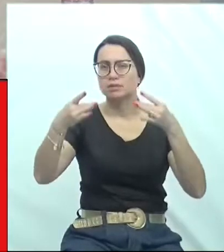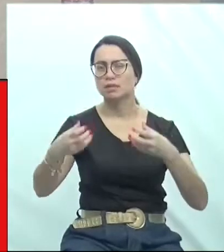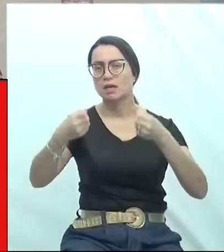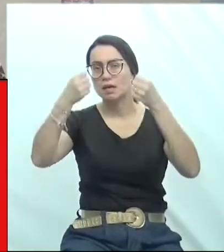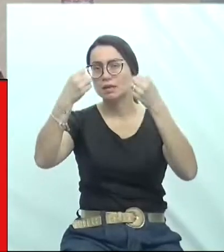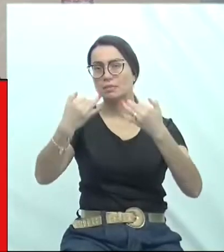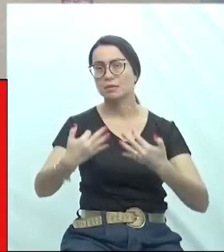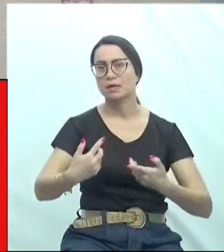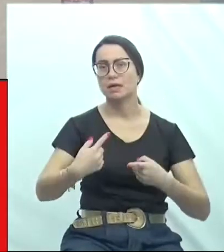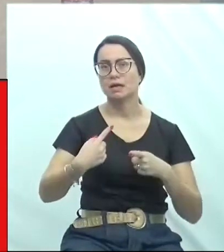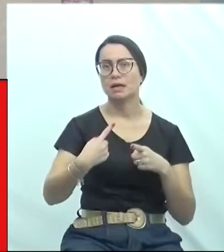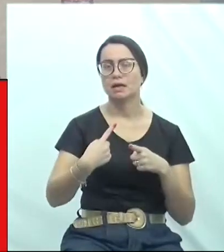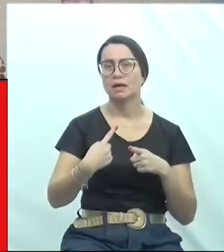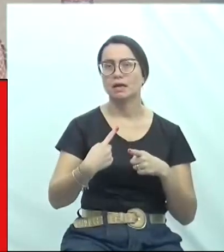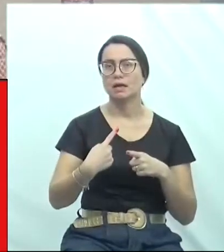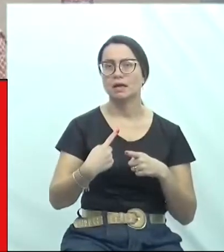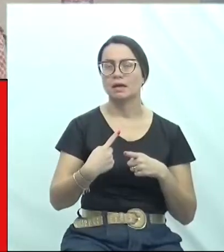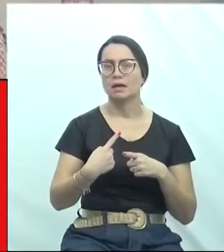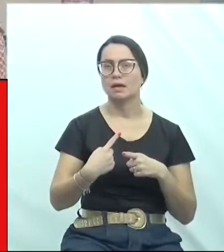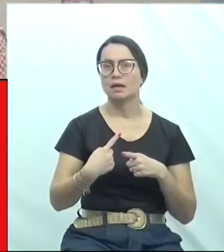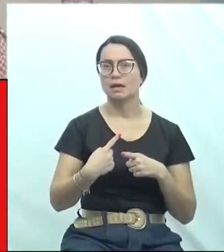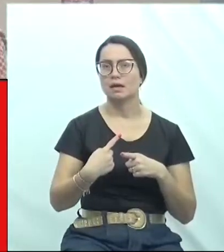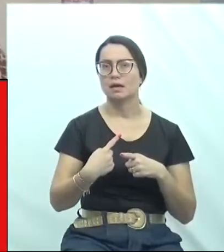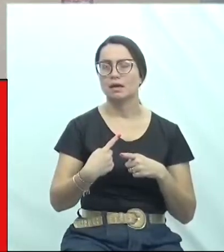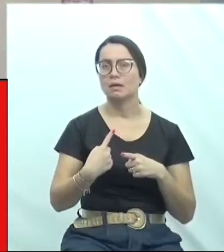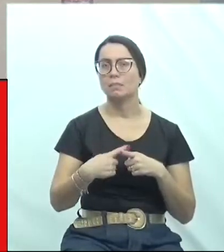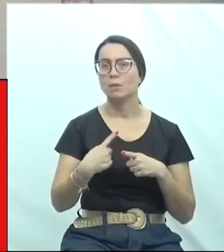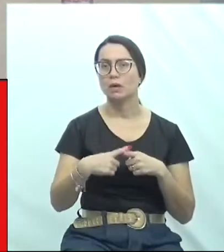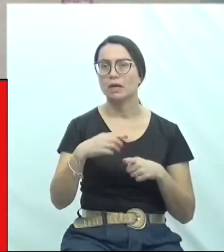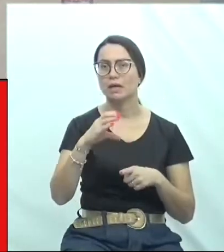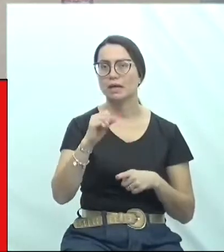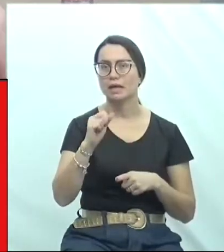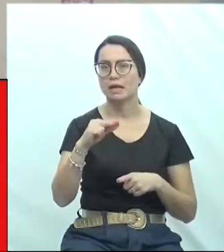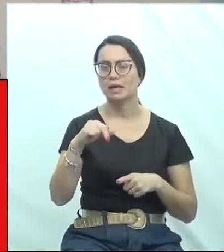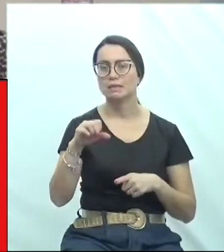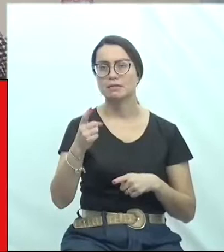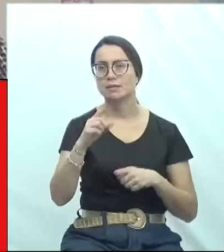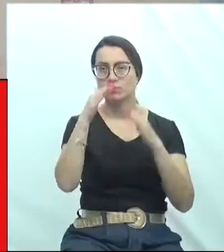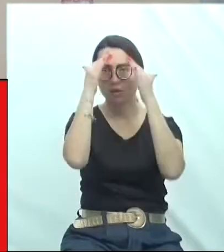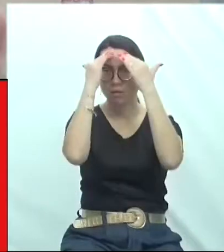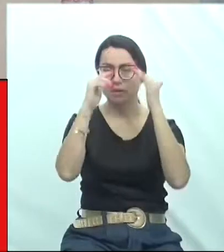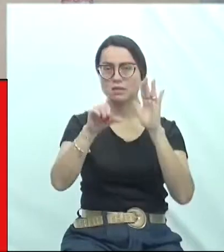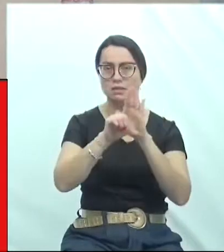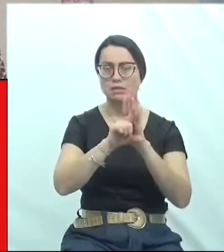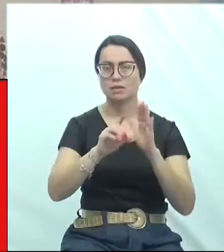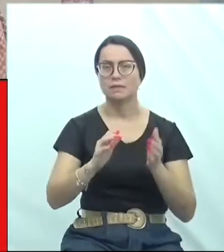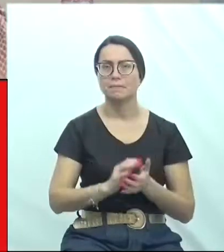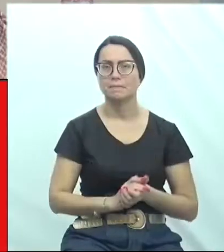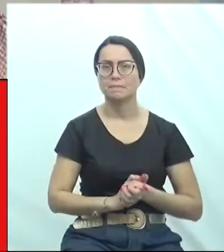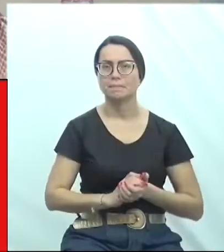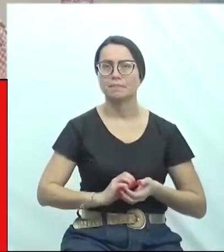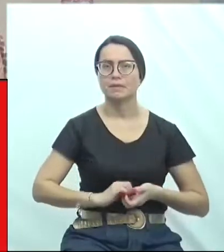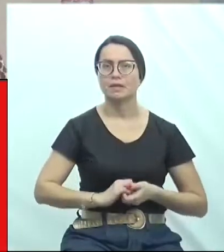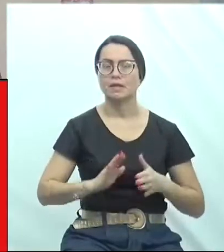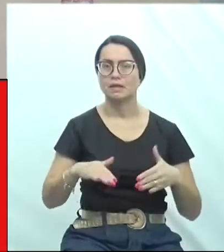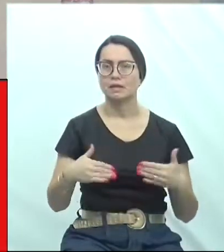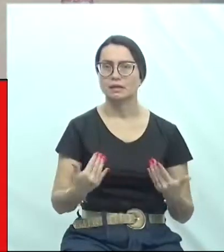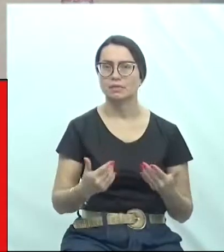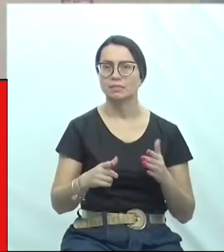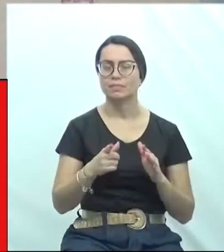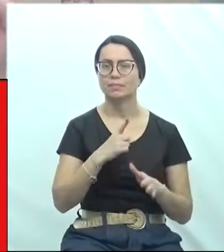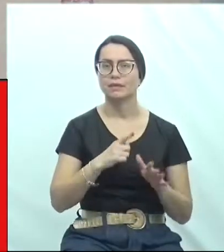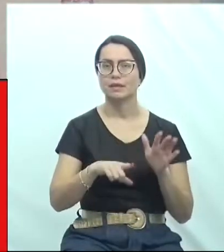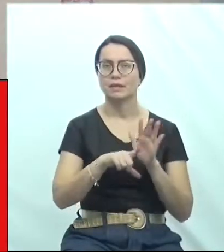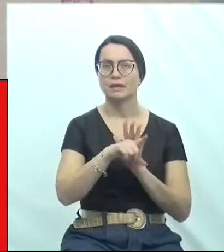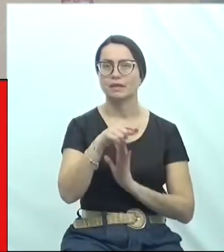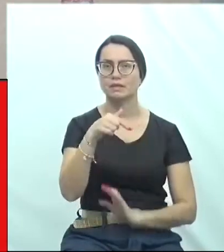casa não vem dando cumprimento a esta lei municipal. Então, nós temos a situação de que a Lei